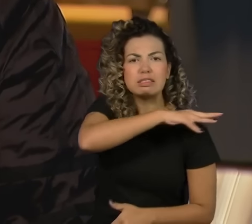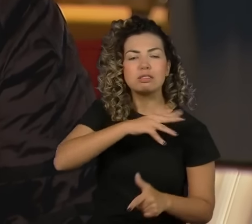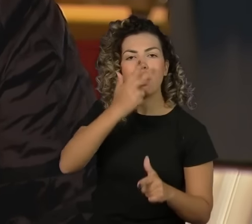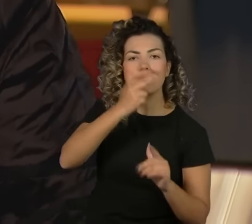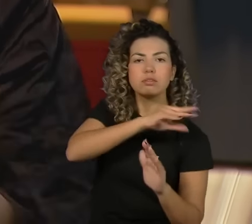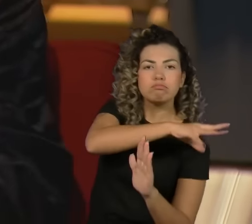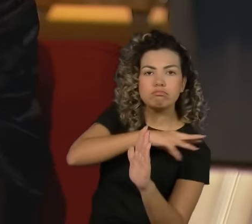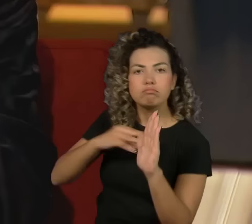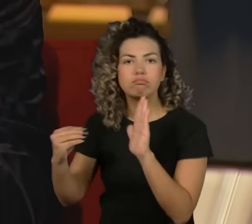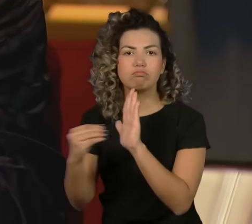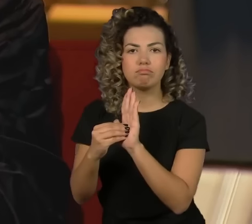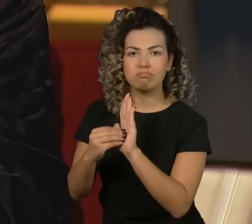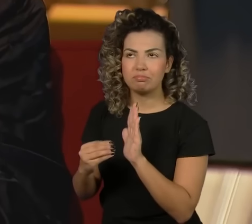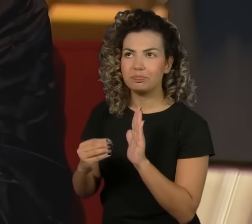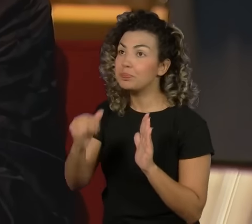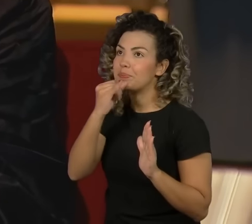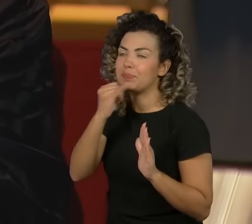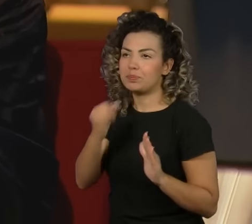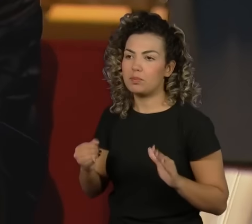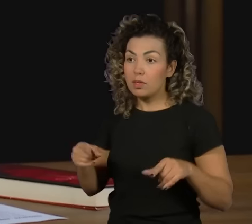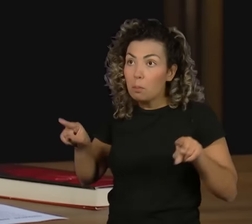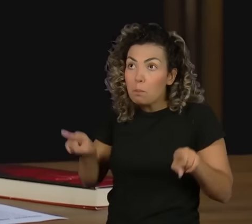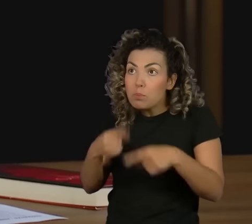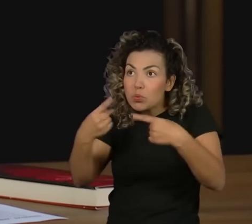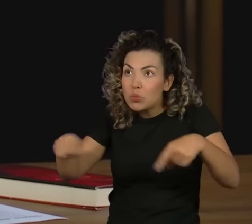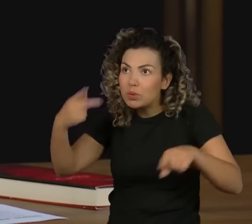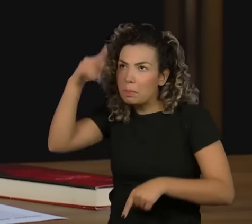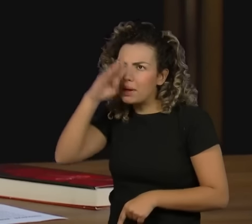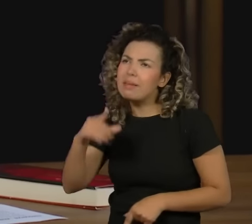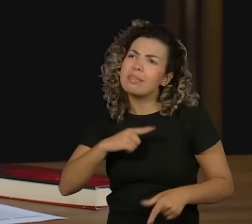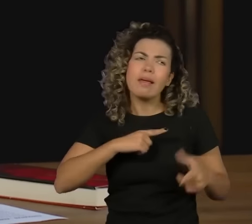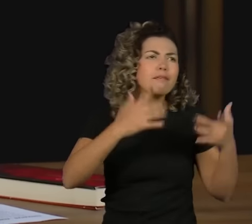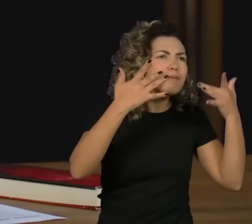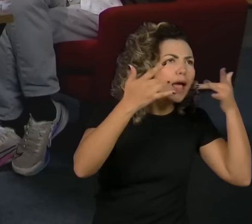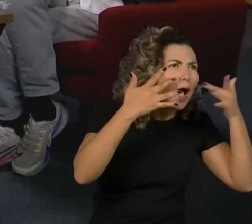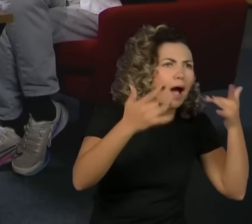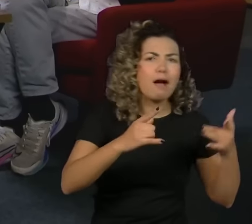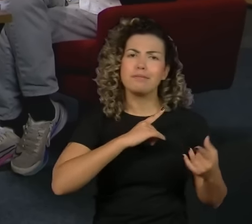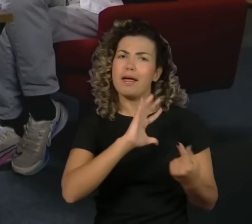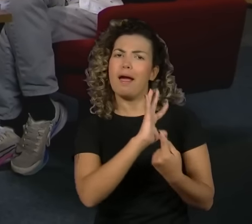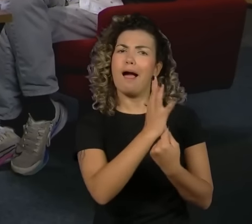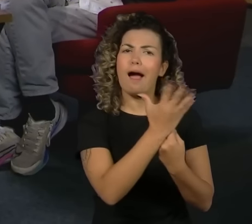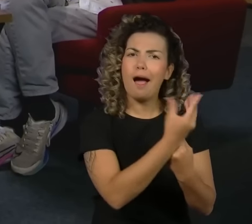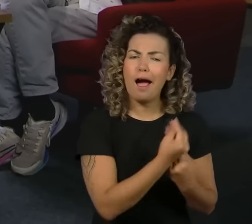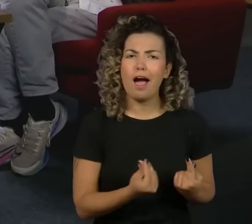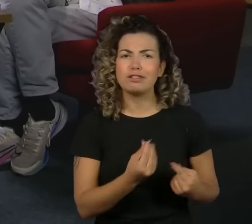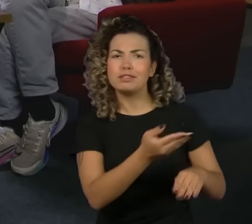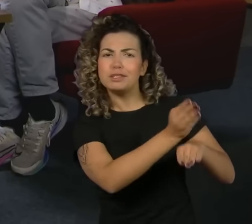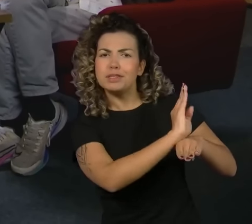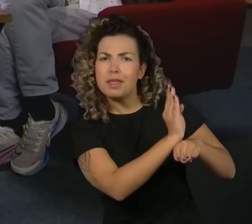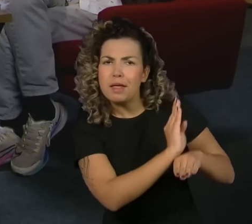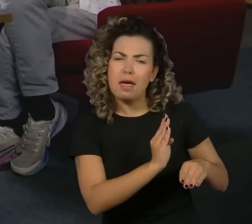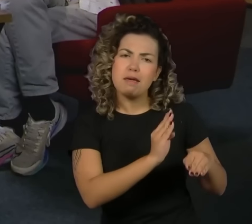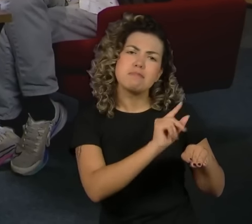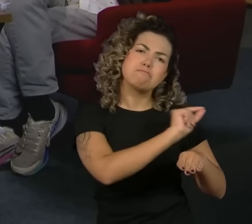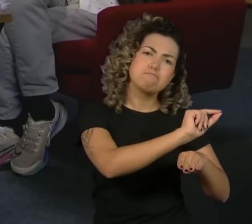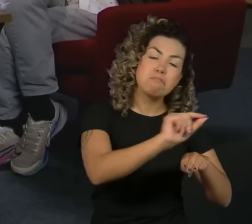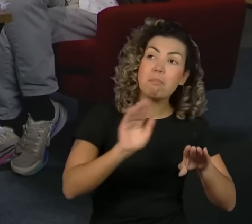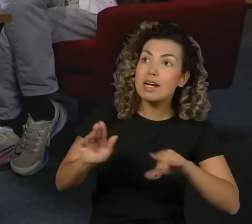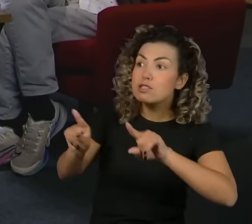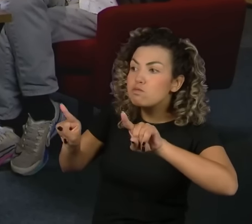ao contrário das artes plásticas, ao contrário do cinema, ao contrário do teatro, a música popular tem uma relação